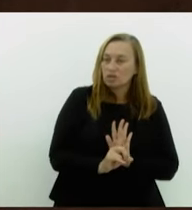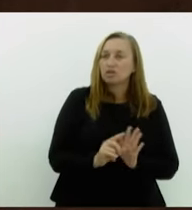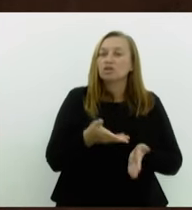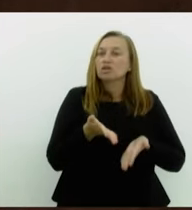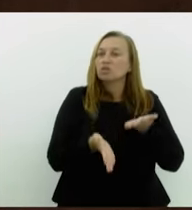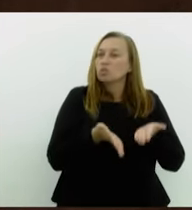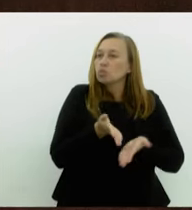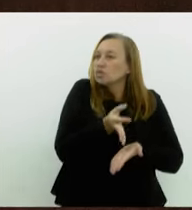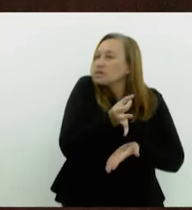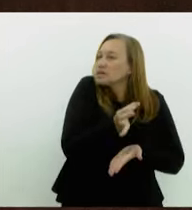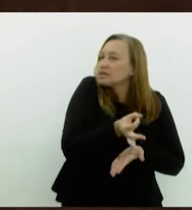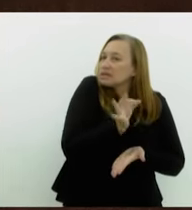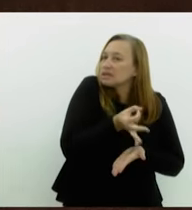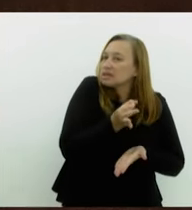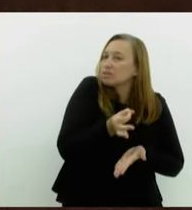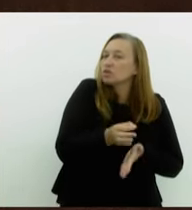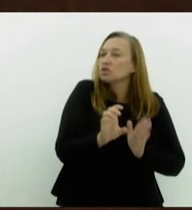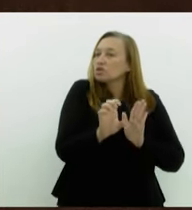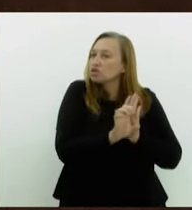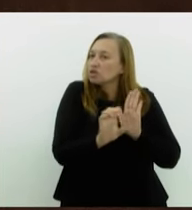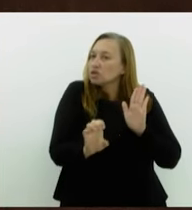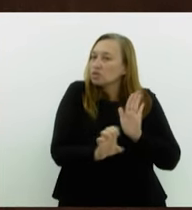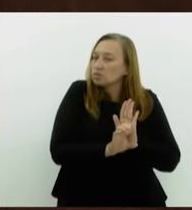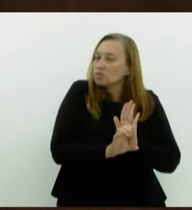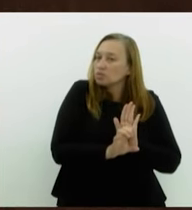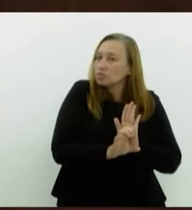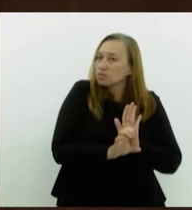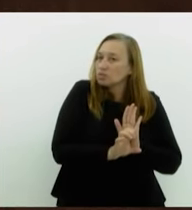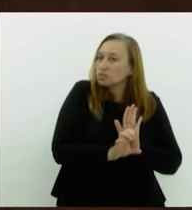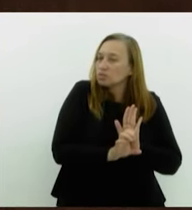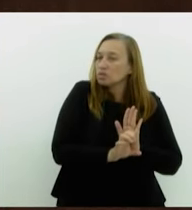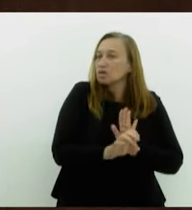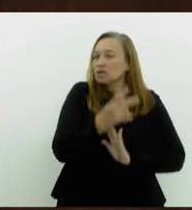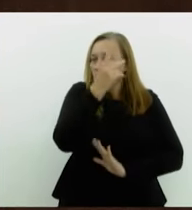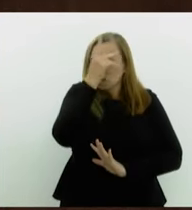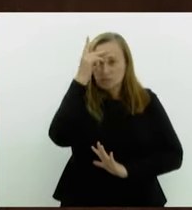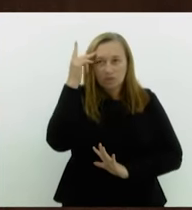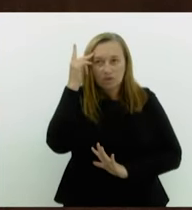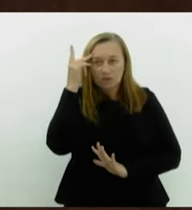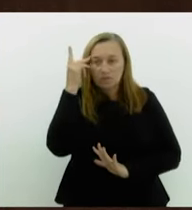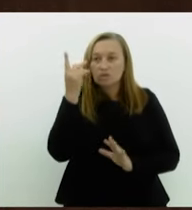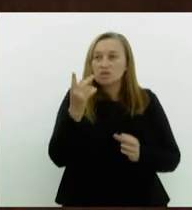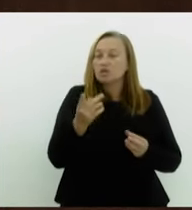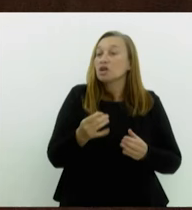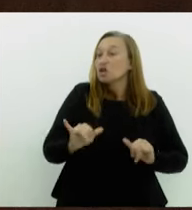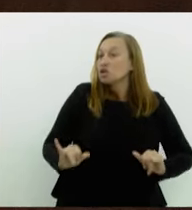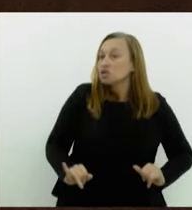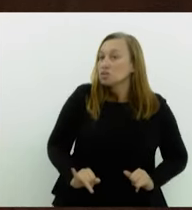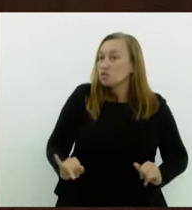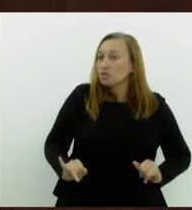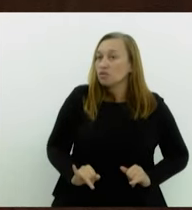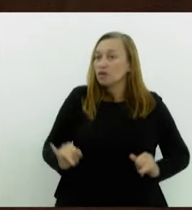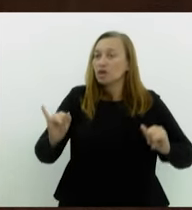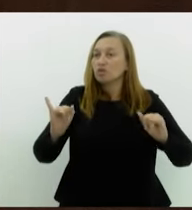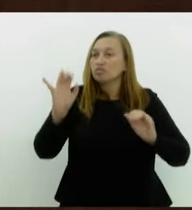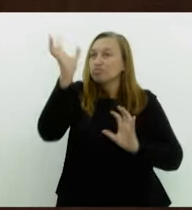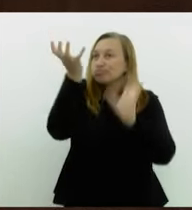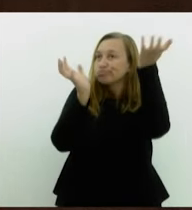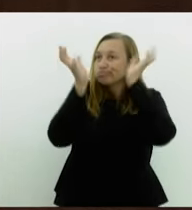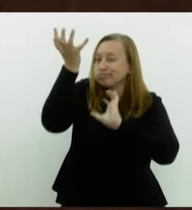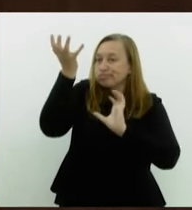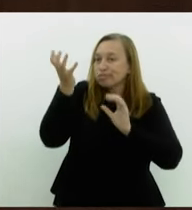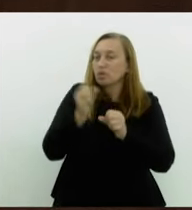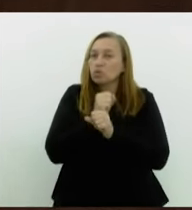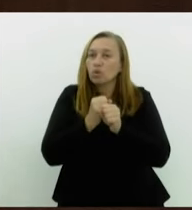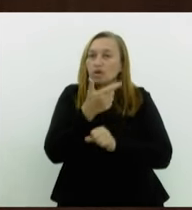cuida exatamente do Estatuto das Vítimas de Calamidades Públicas. Desde o ano de 2010, no